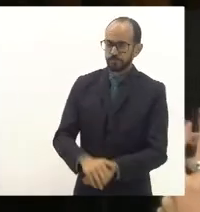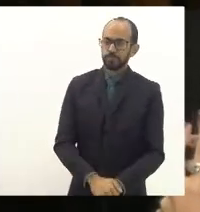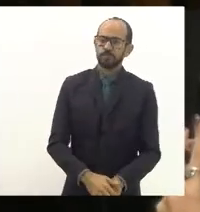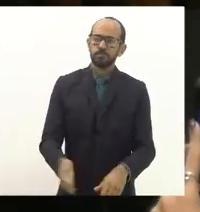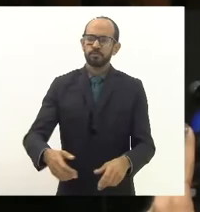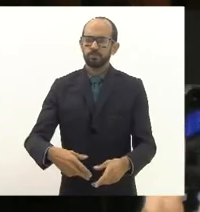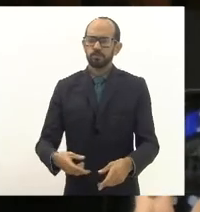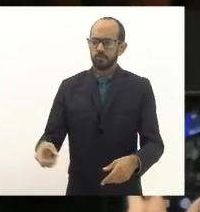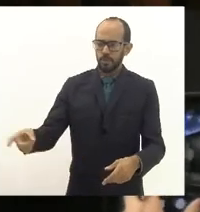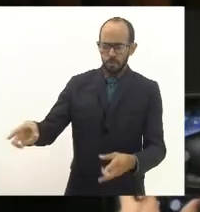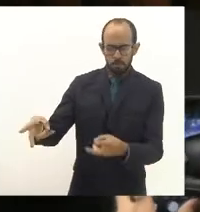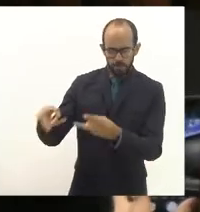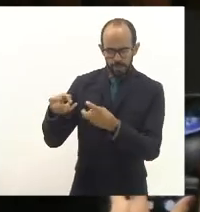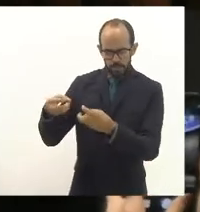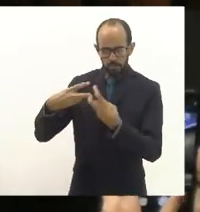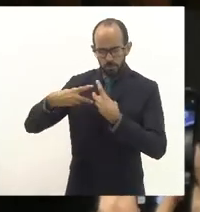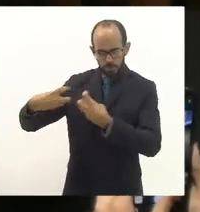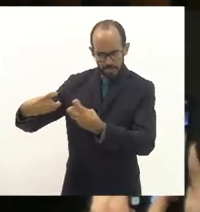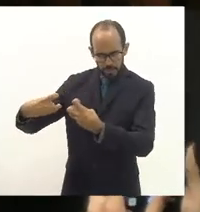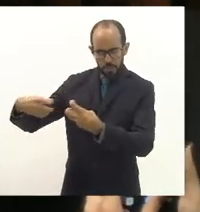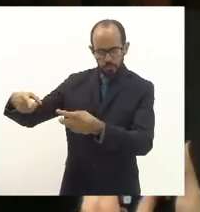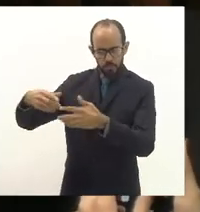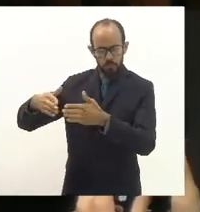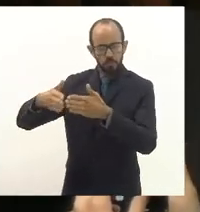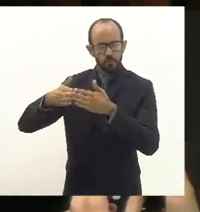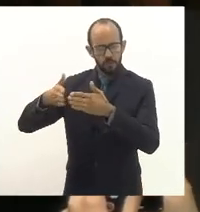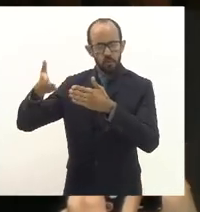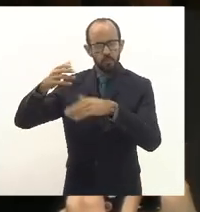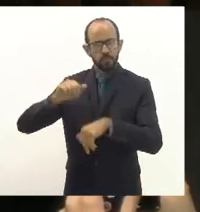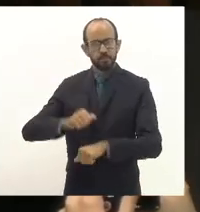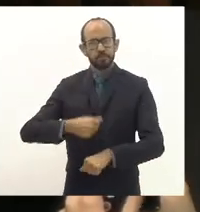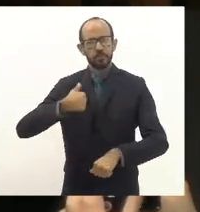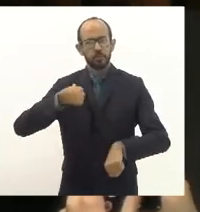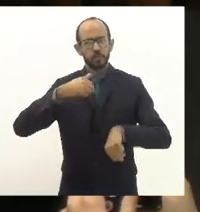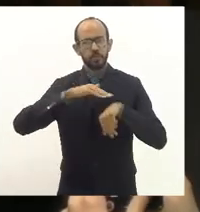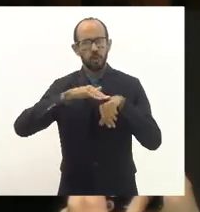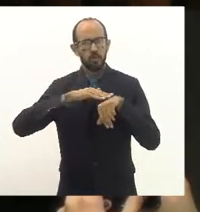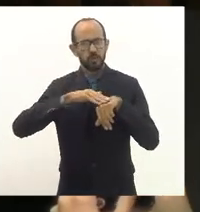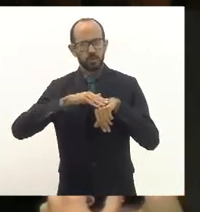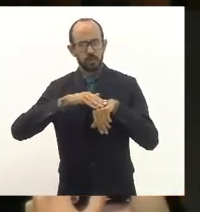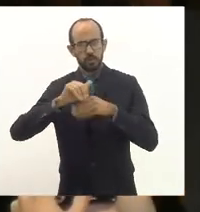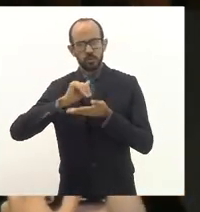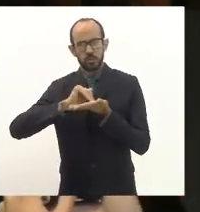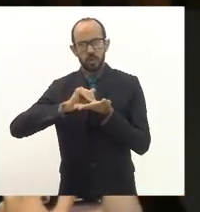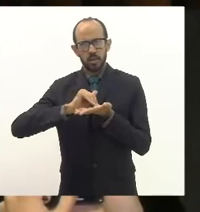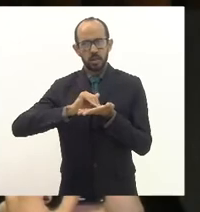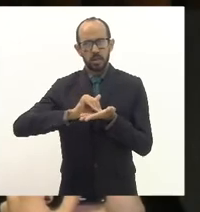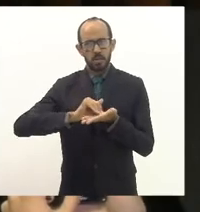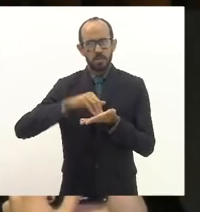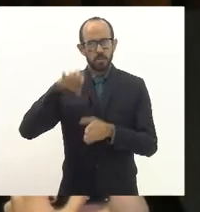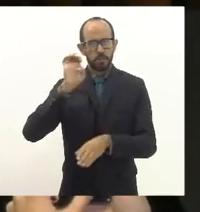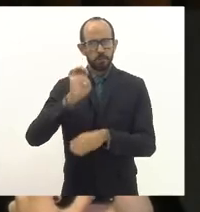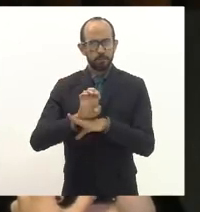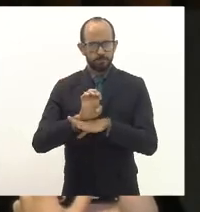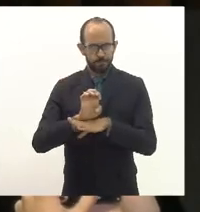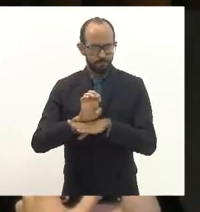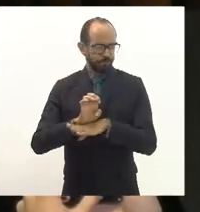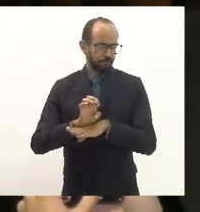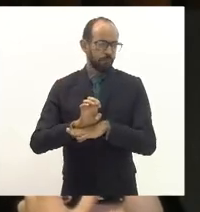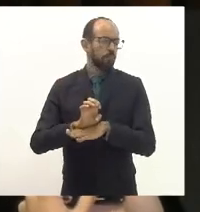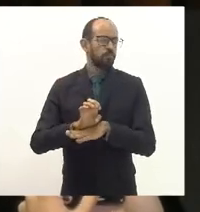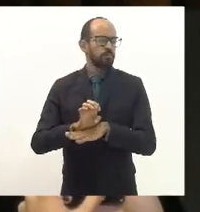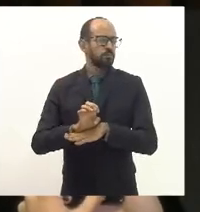escuta perfeitamente o que eu vou contar. Estava eu conversando com o secretário de Estado e,